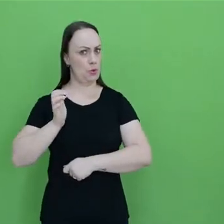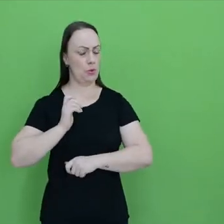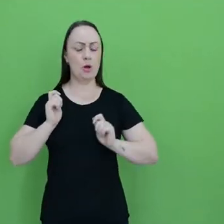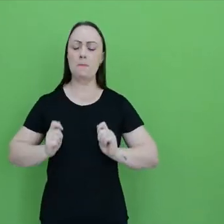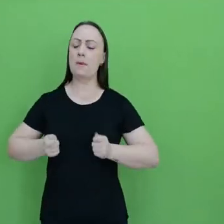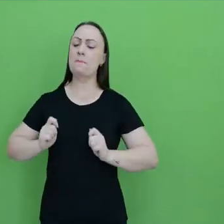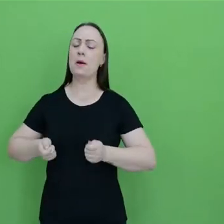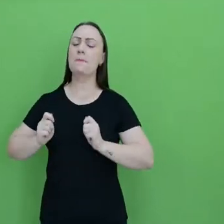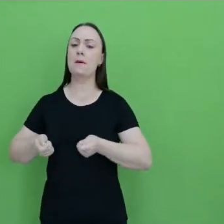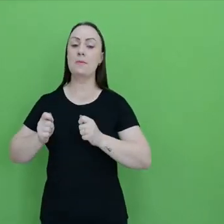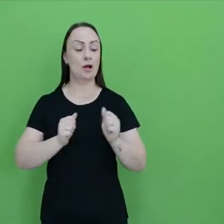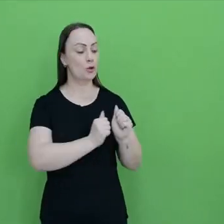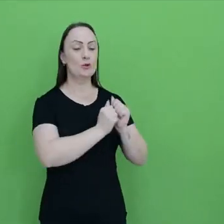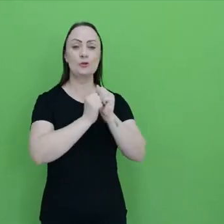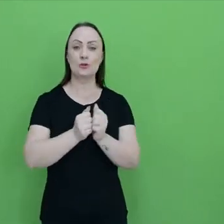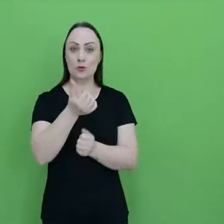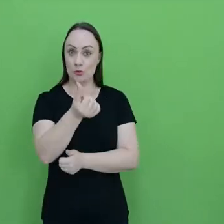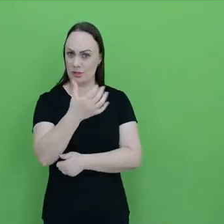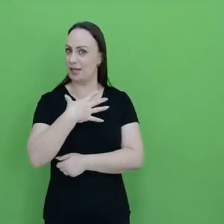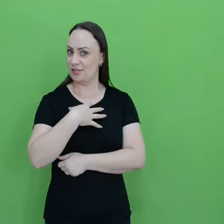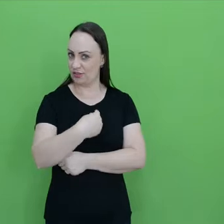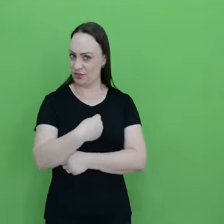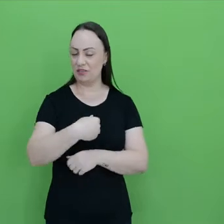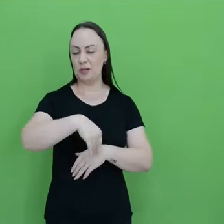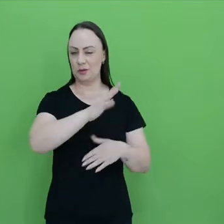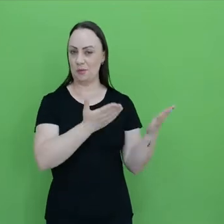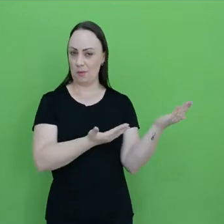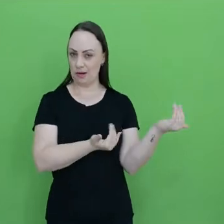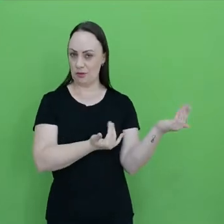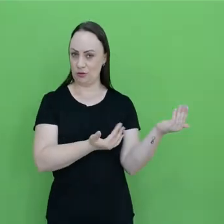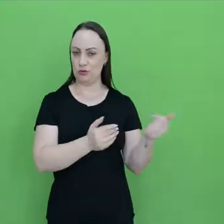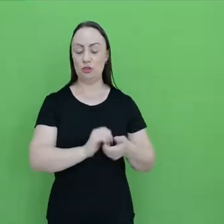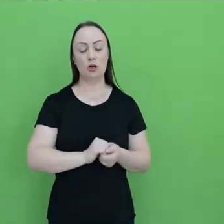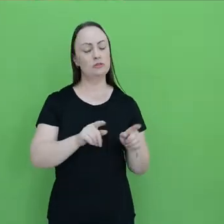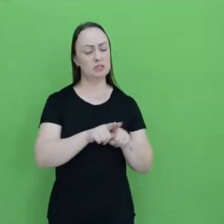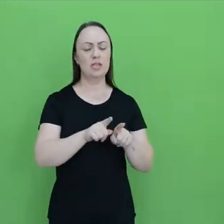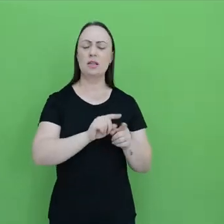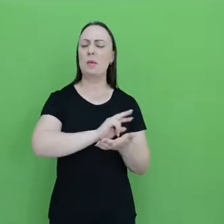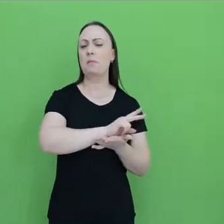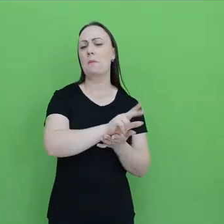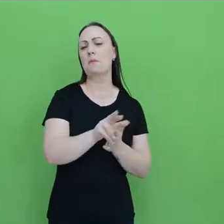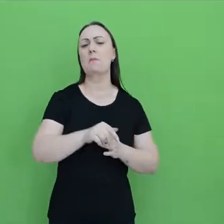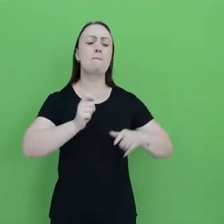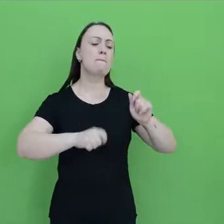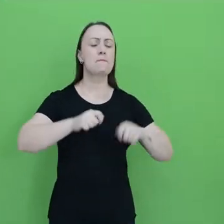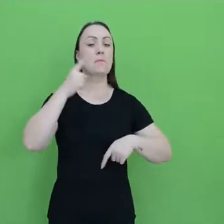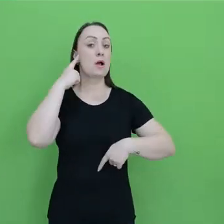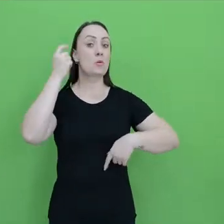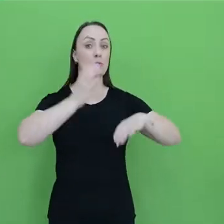sua carroça e levou com ela seus 6 filhos mais jovens, com vários instrumentos